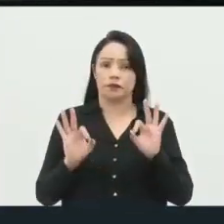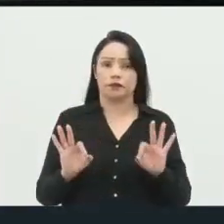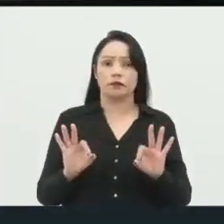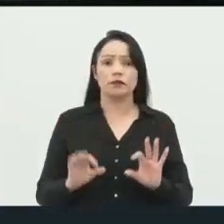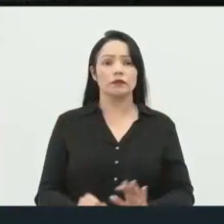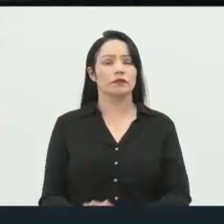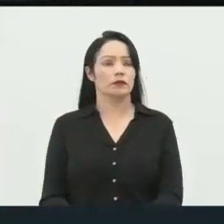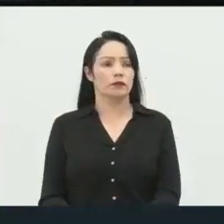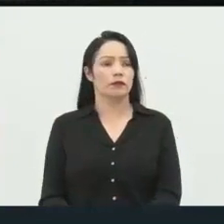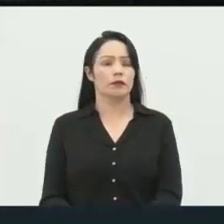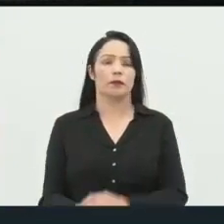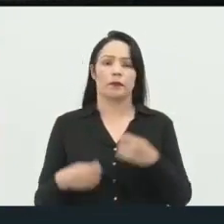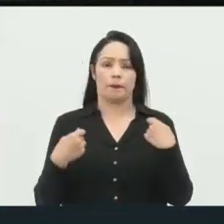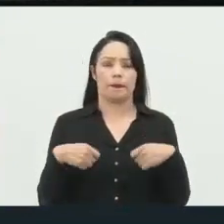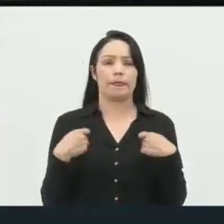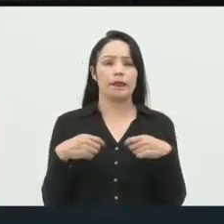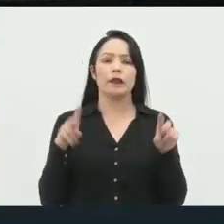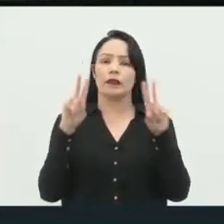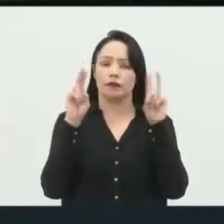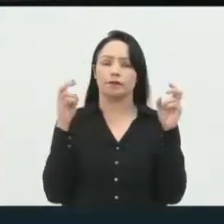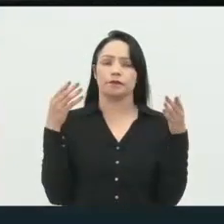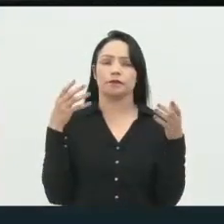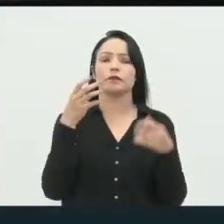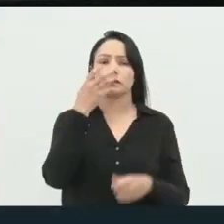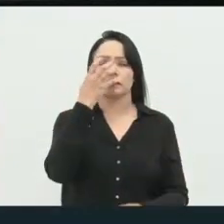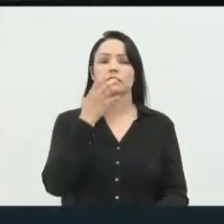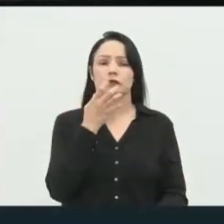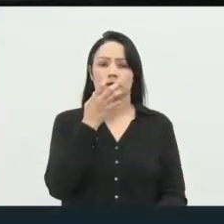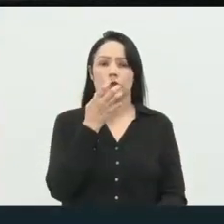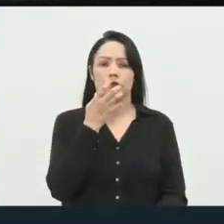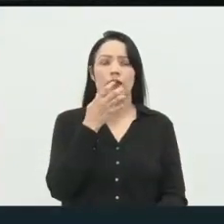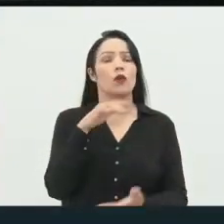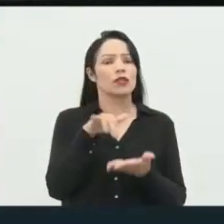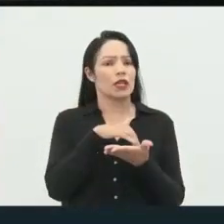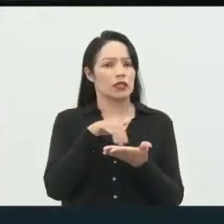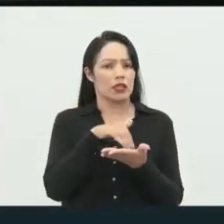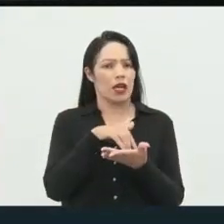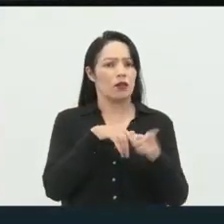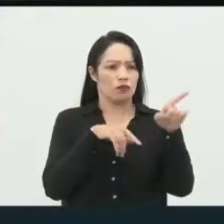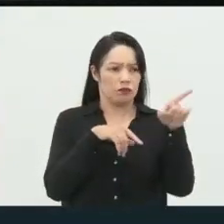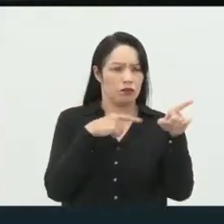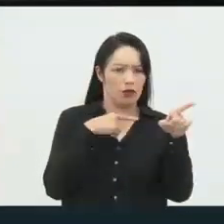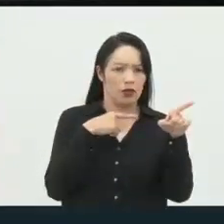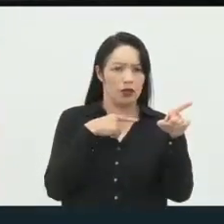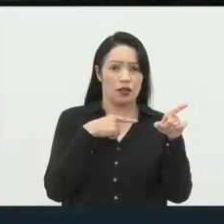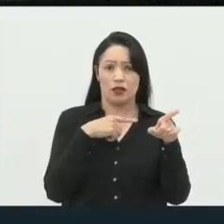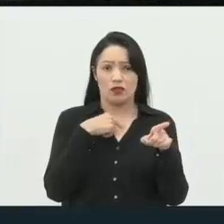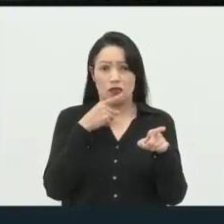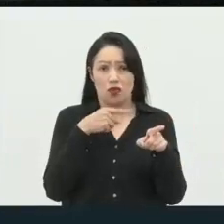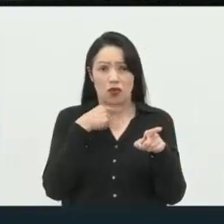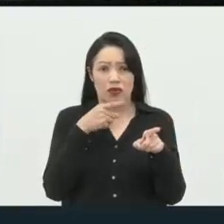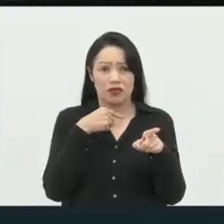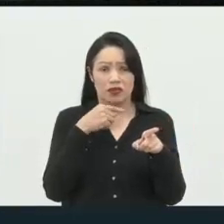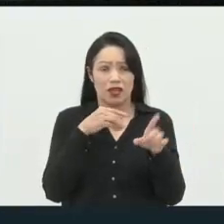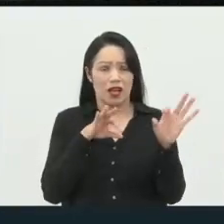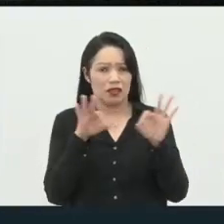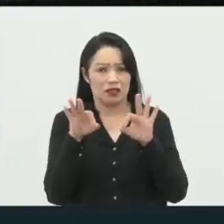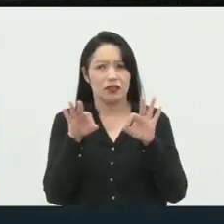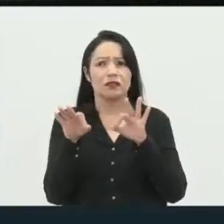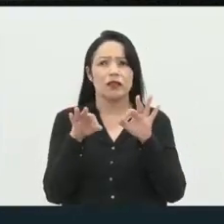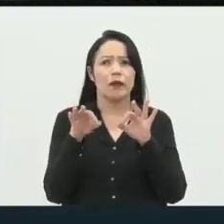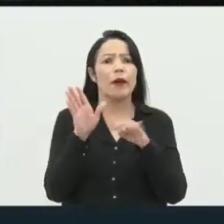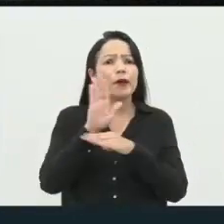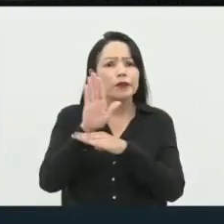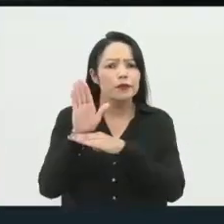temos que tratar essa questão com seriedade se o secretário que tá lá não tem condições de ser secretário de colocar uma abotoadura para poder fazer um